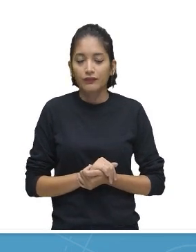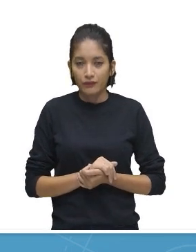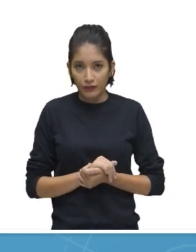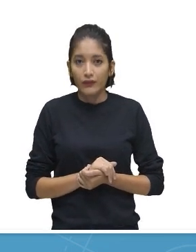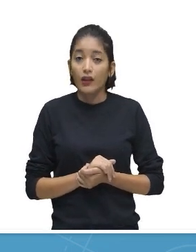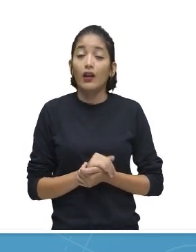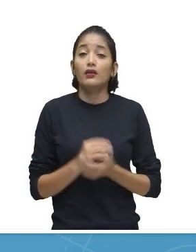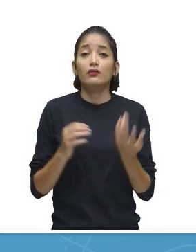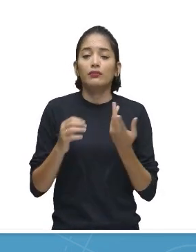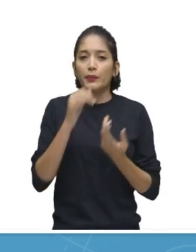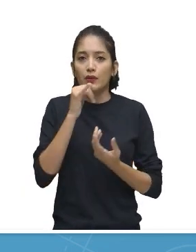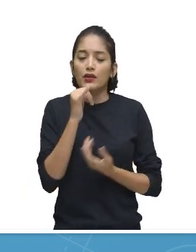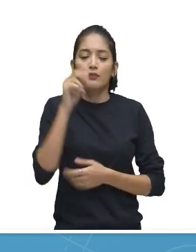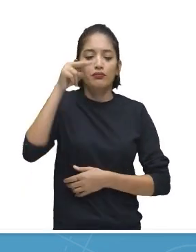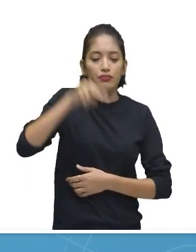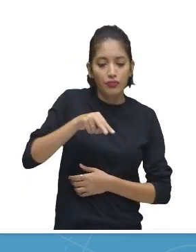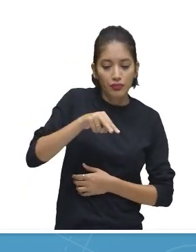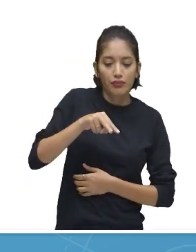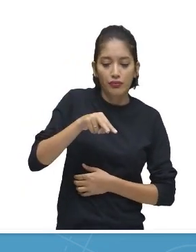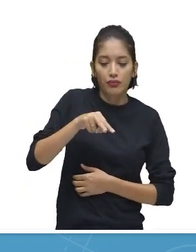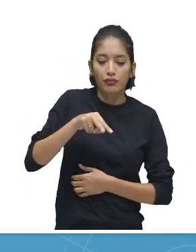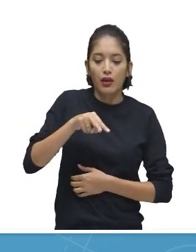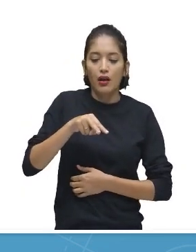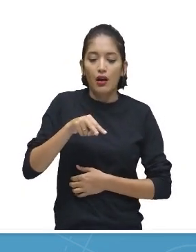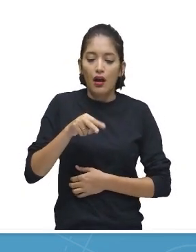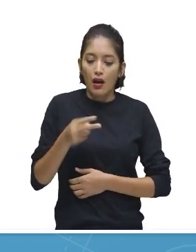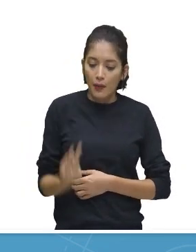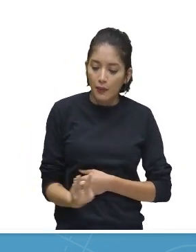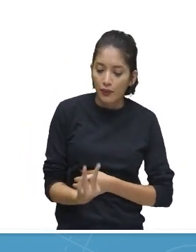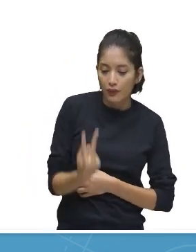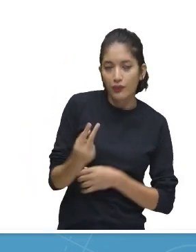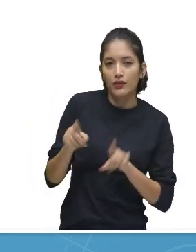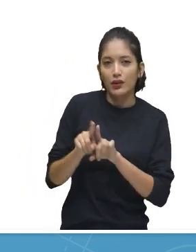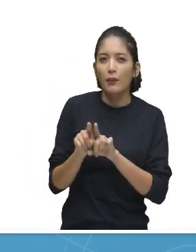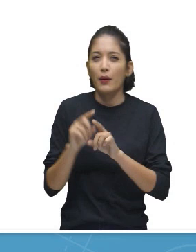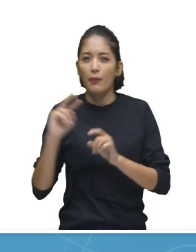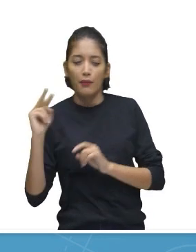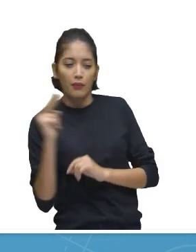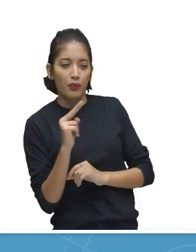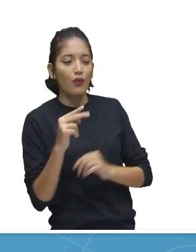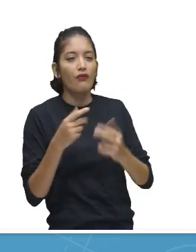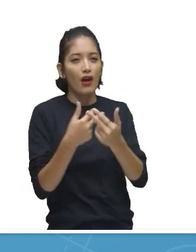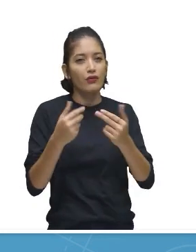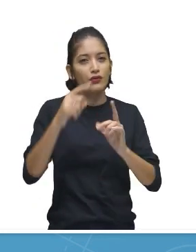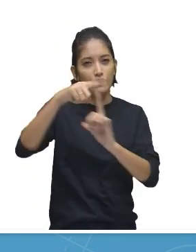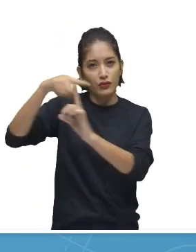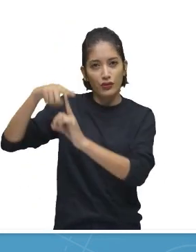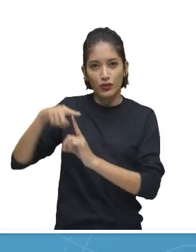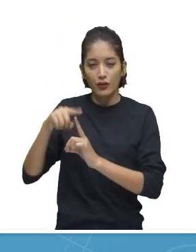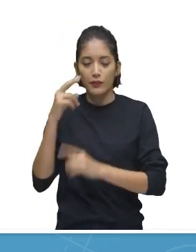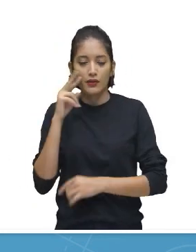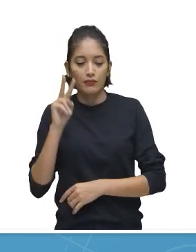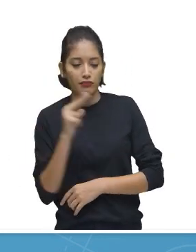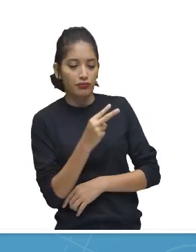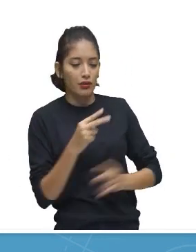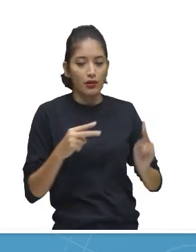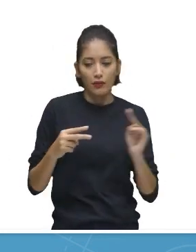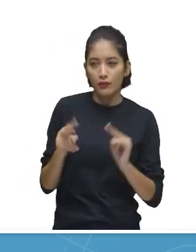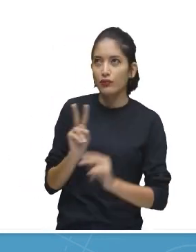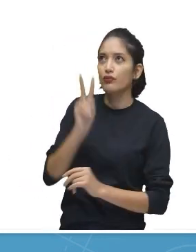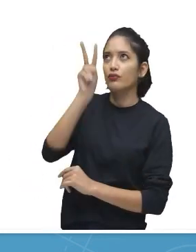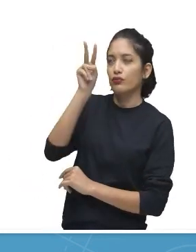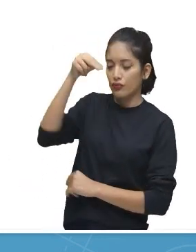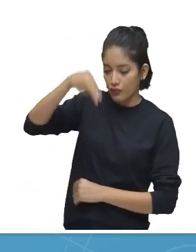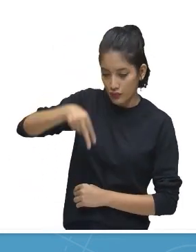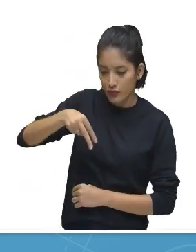visuais, por cima e por baixo, percebendo todos os planos e volumes. Ou seja, vocês já foram em alguma galeria